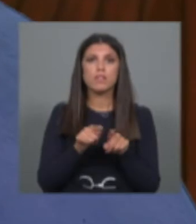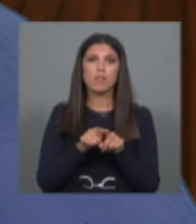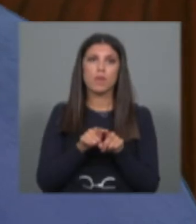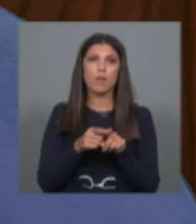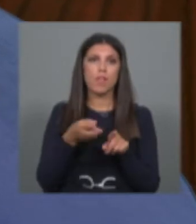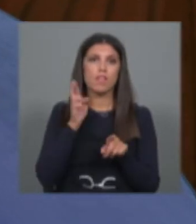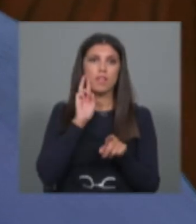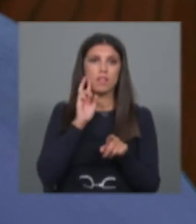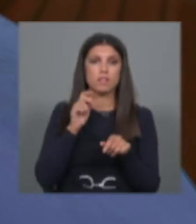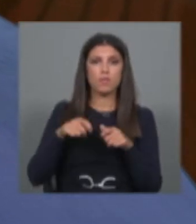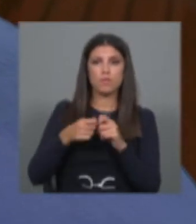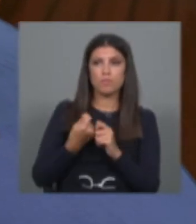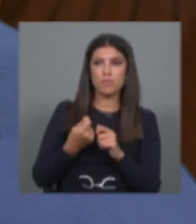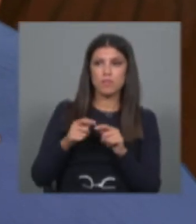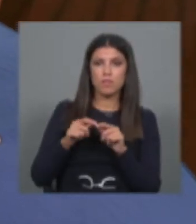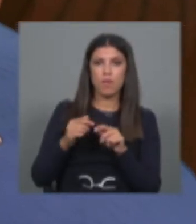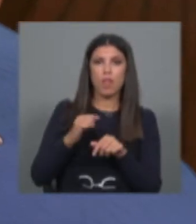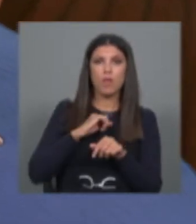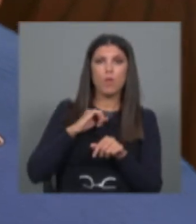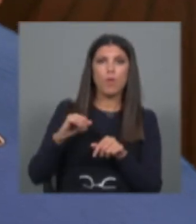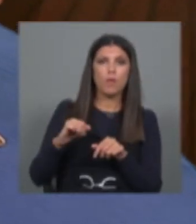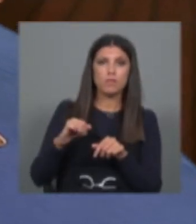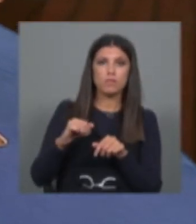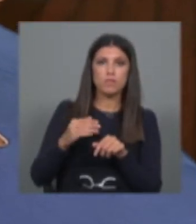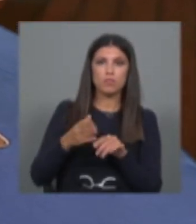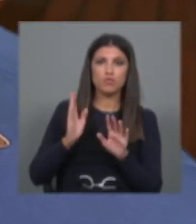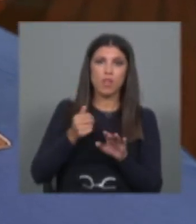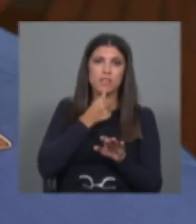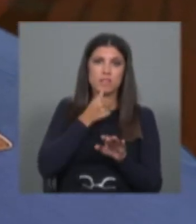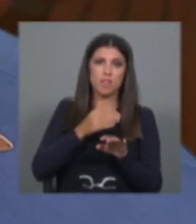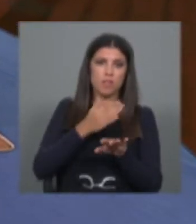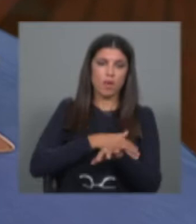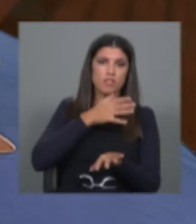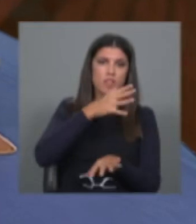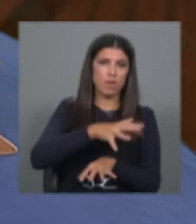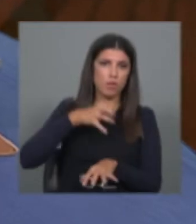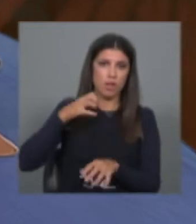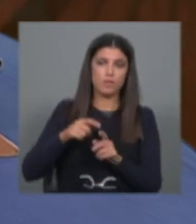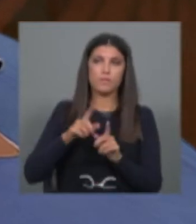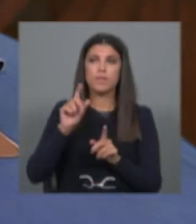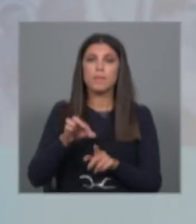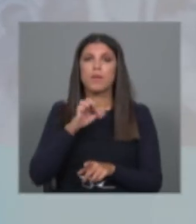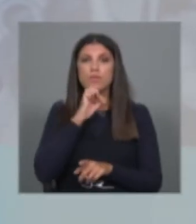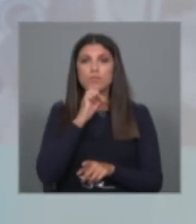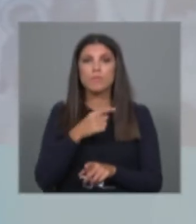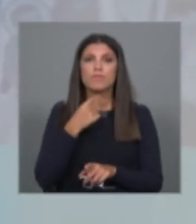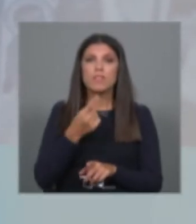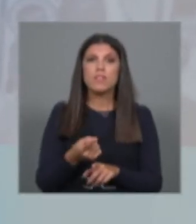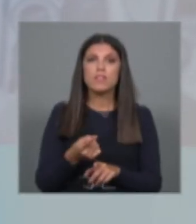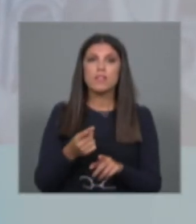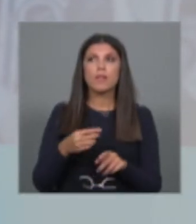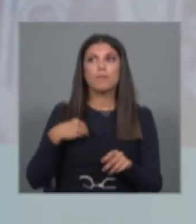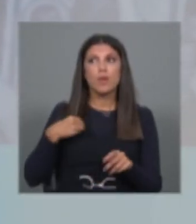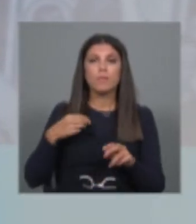desrespeitar aquilo que foi decidido em Congresso. Entretanto, os bispos também já manifestaram a sua preocupação por toda esta discussão